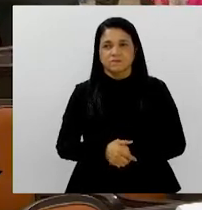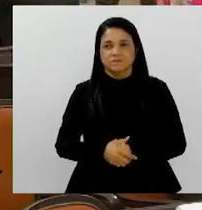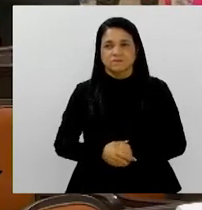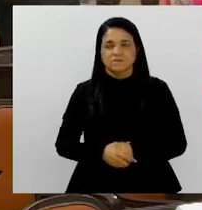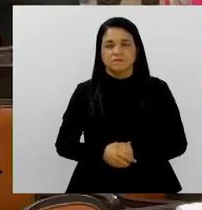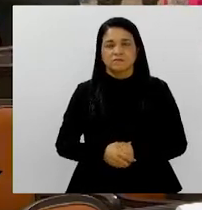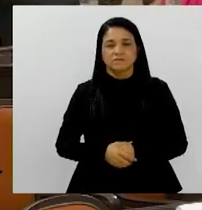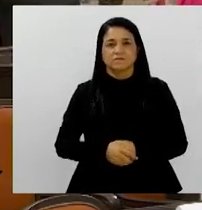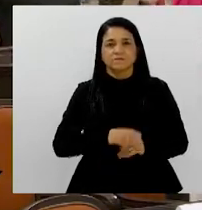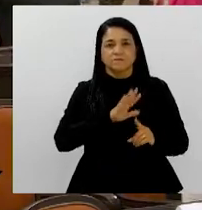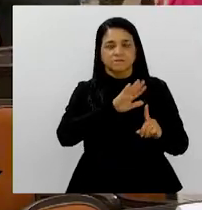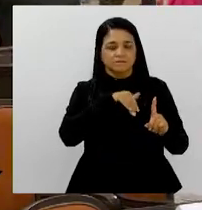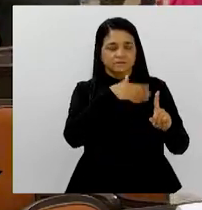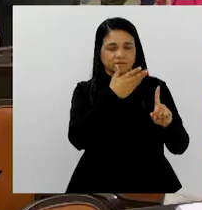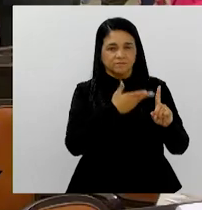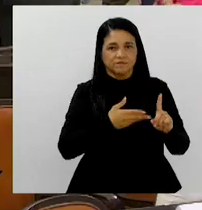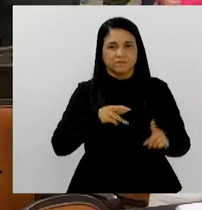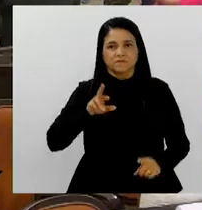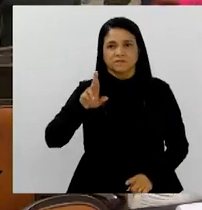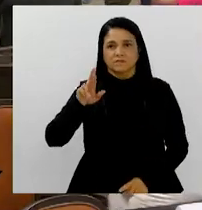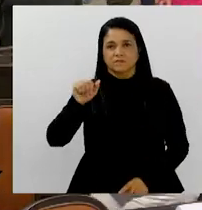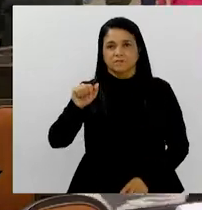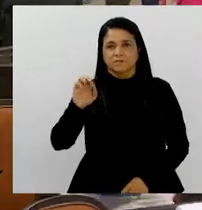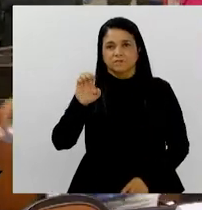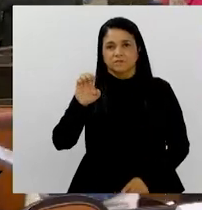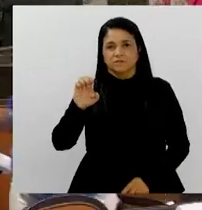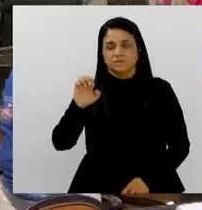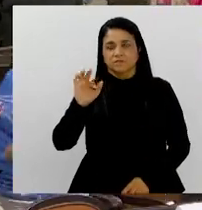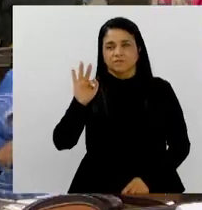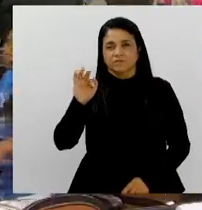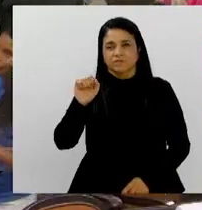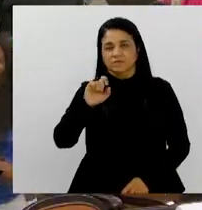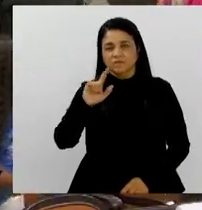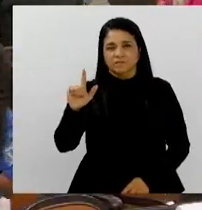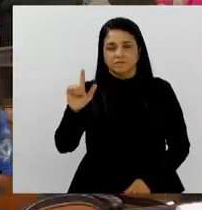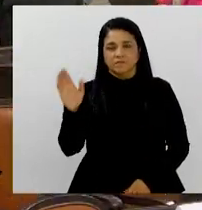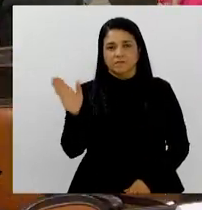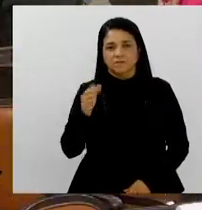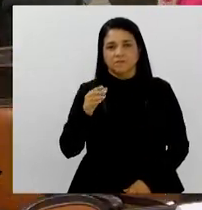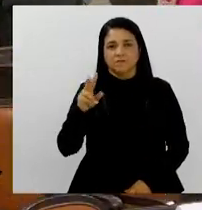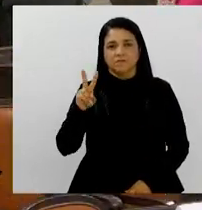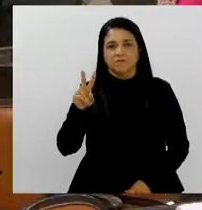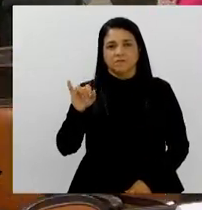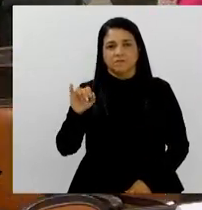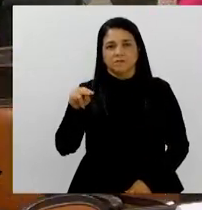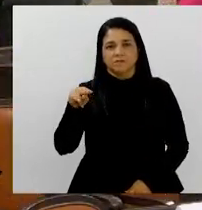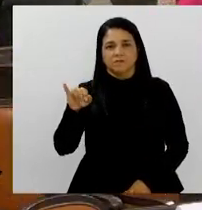Próximo agraciado, Rafael Vinícius Ruvenal da Silva.